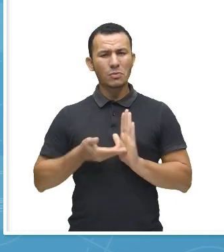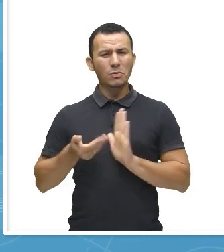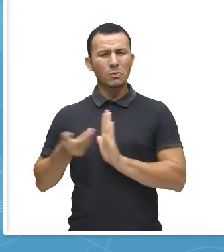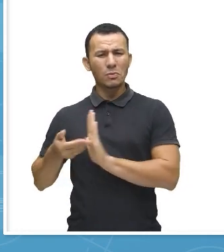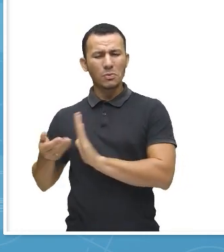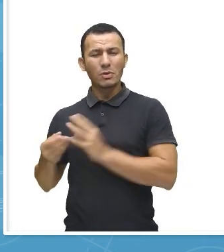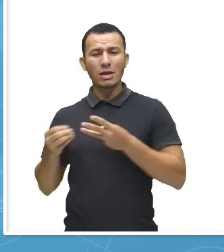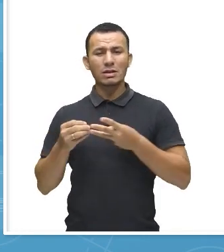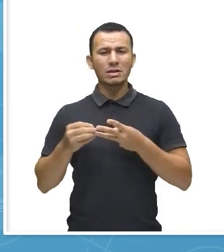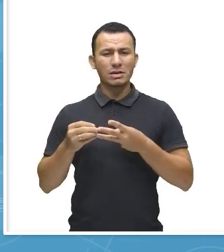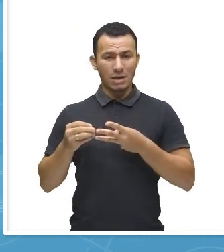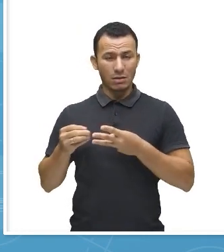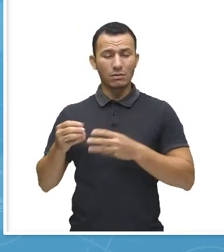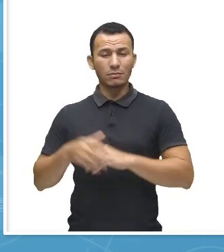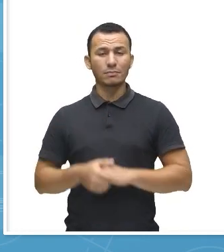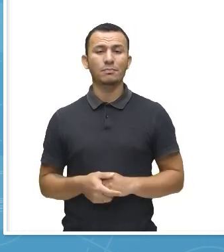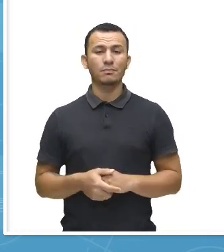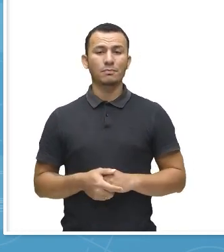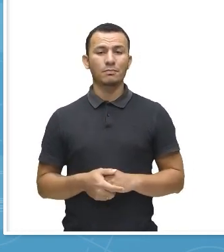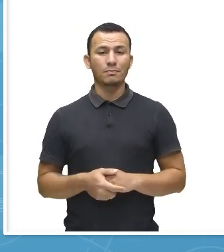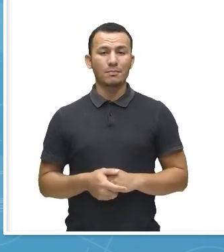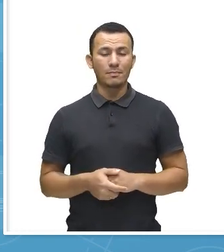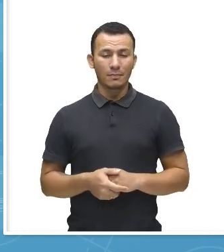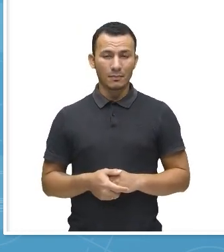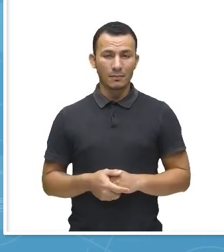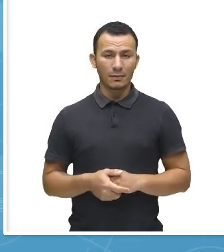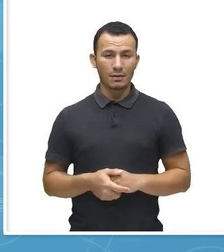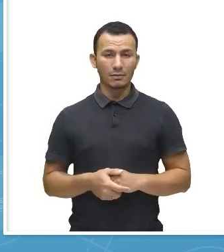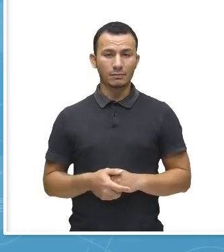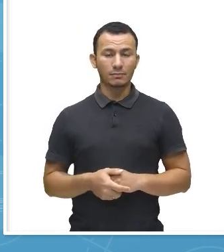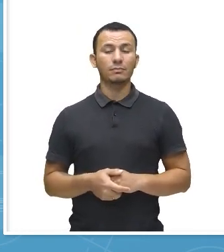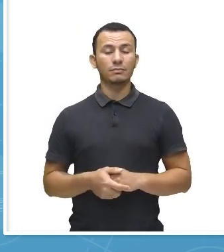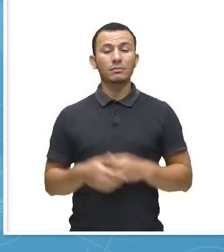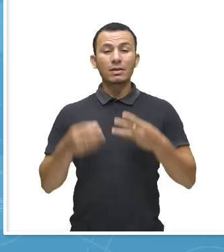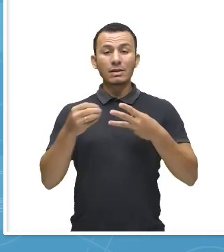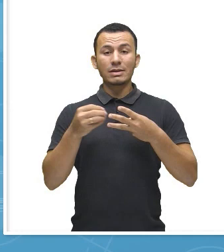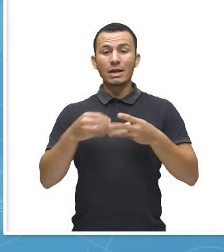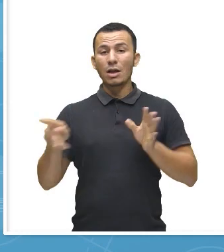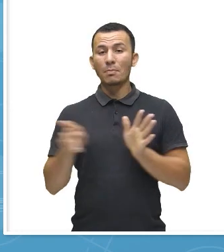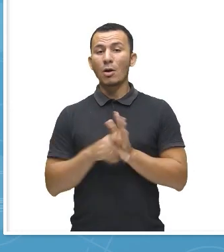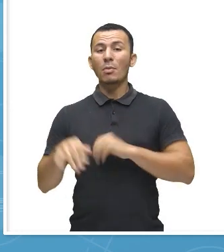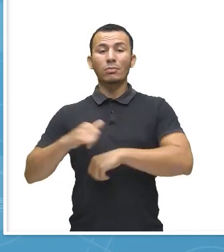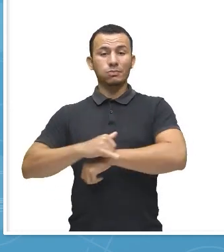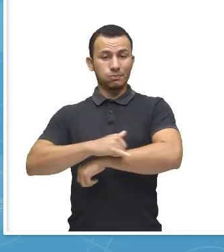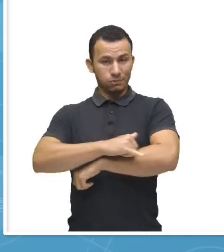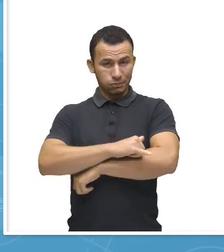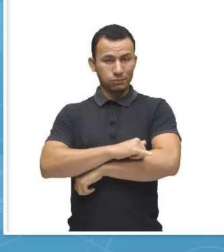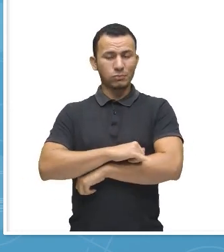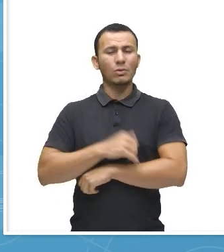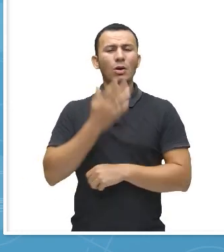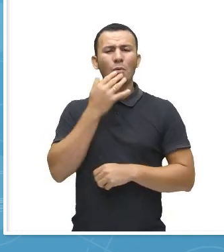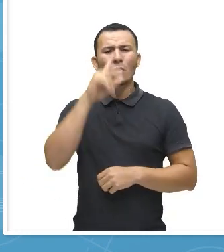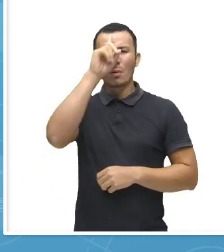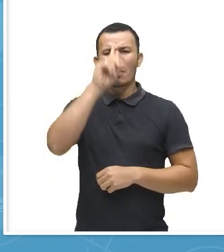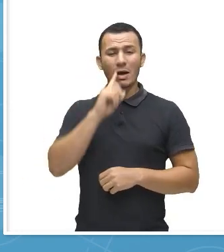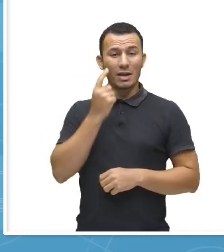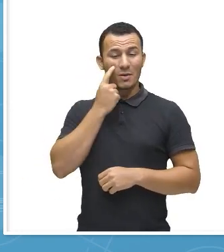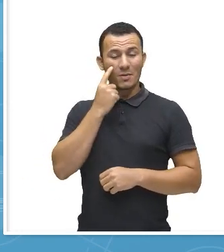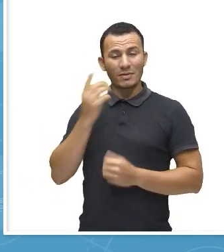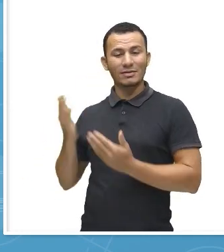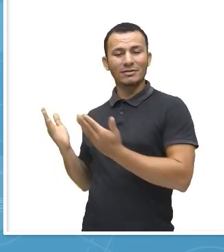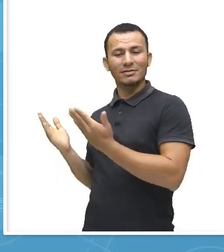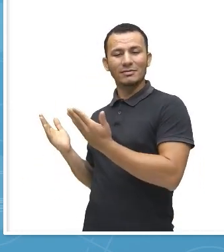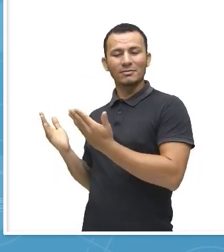células mortas, entre outros. Temos as células de gordura, né, que são essas amarelinhas aqui que a gente está